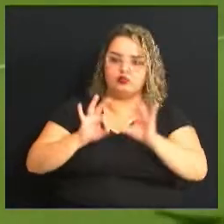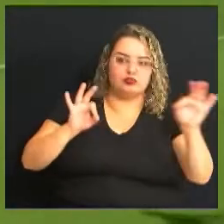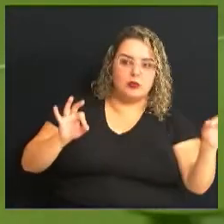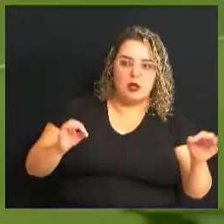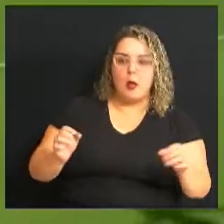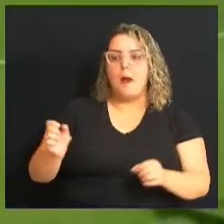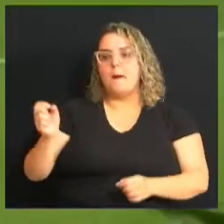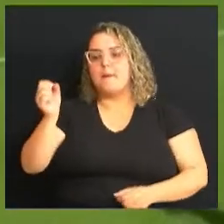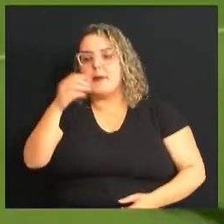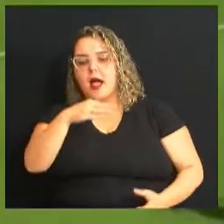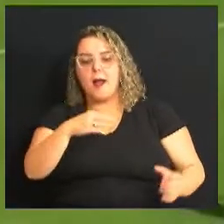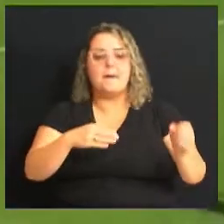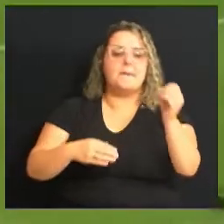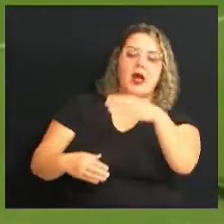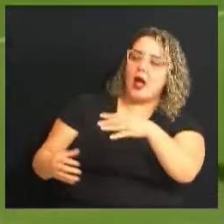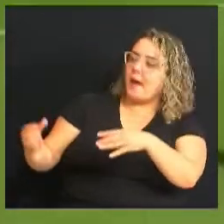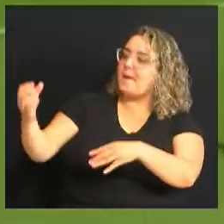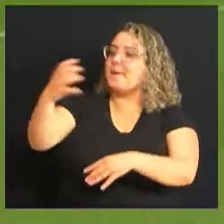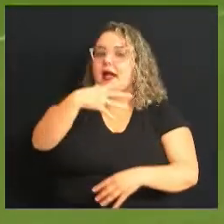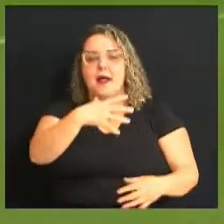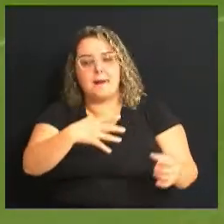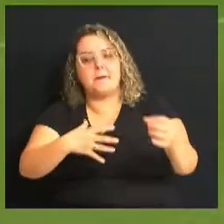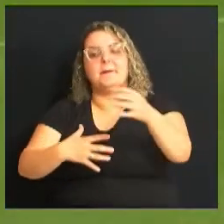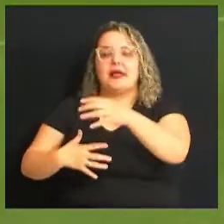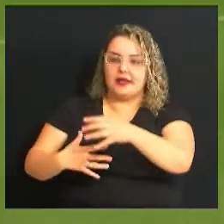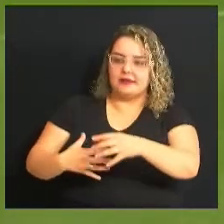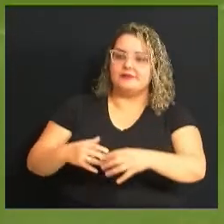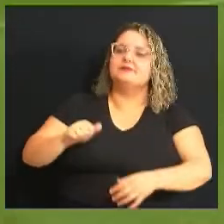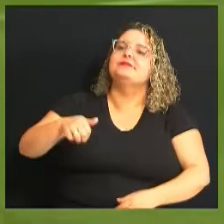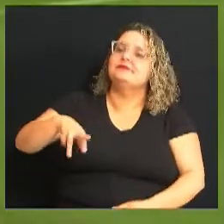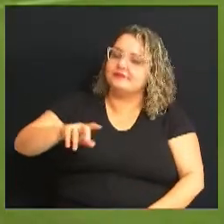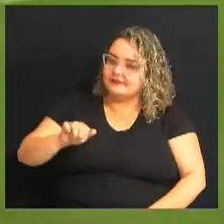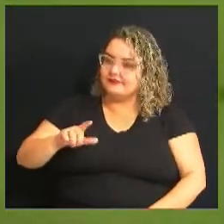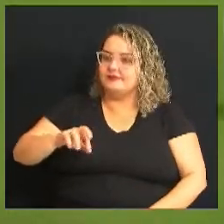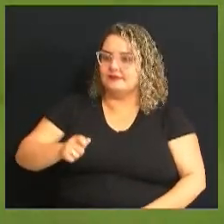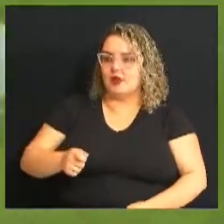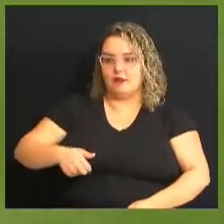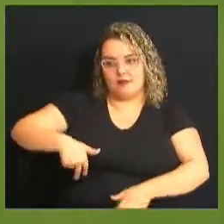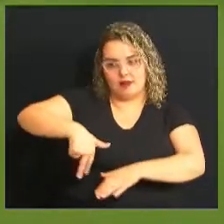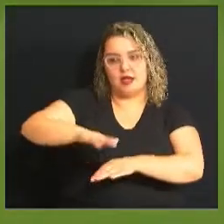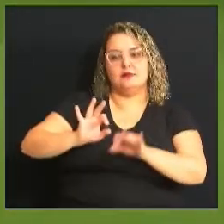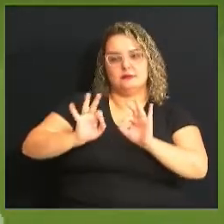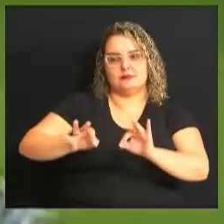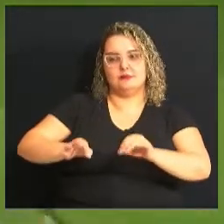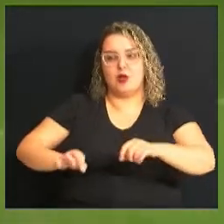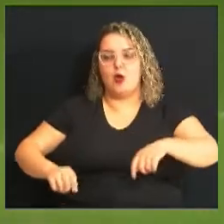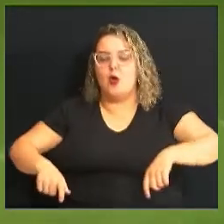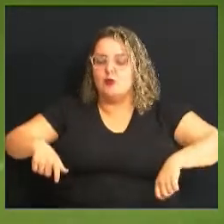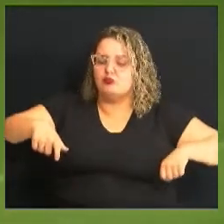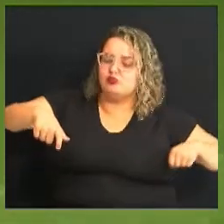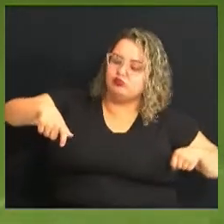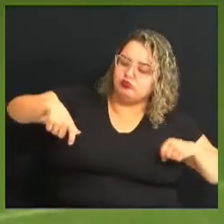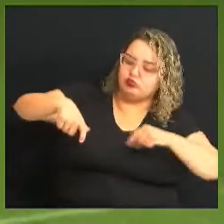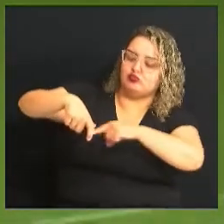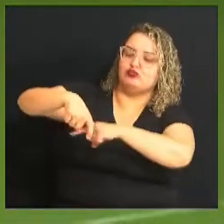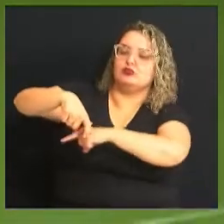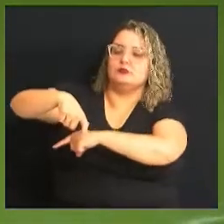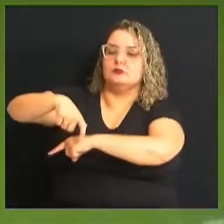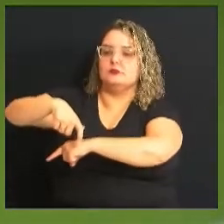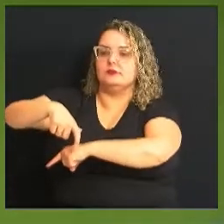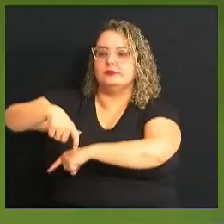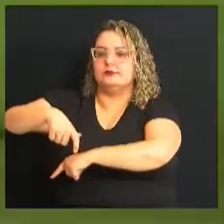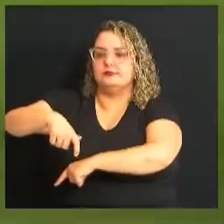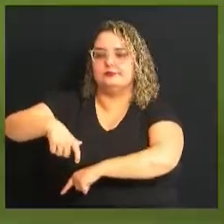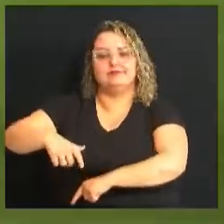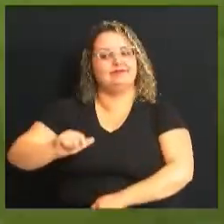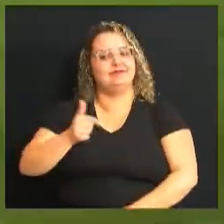bate-rebate, ela sobrou para Amaral, agora com o pé calibrado, e acertou um belo chute, sem chances para o